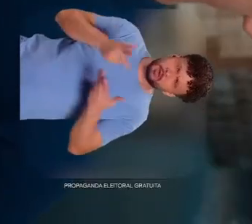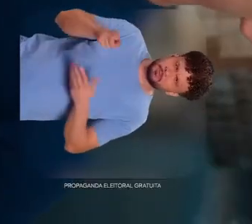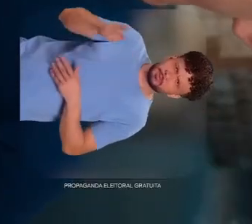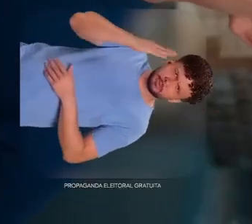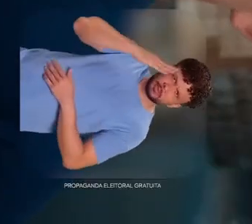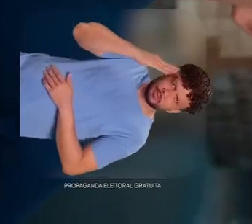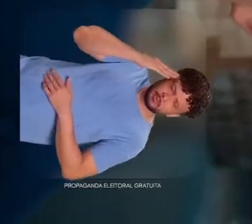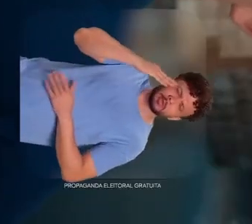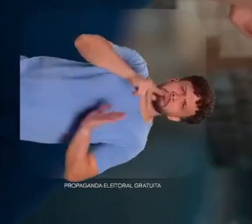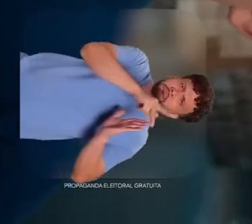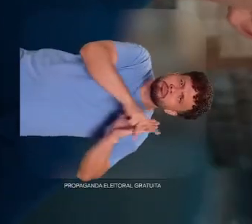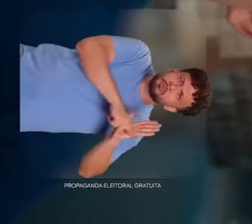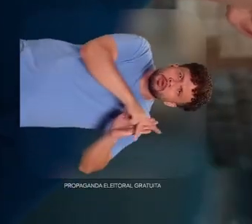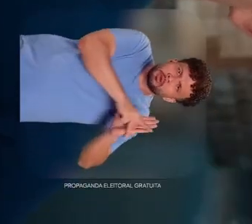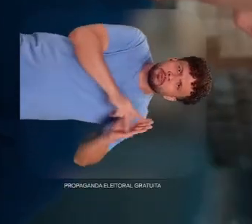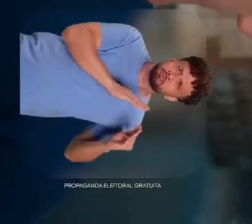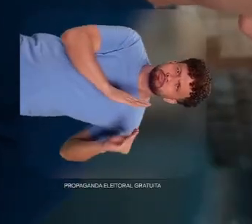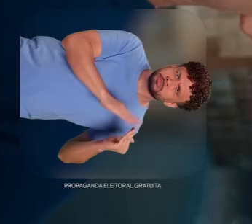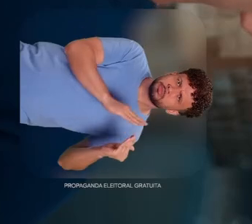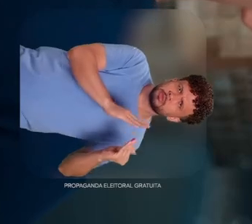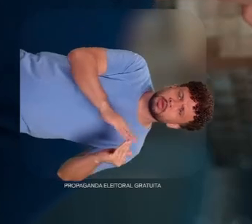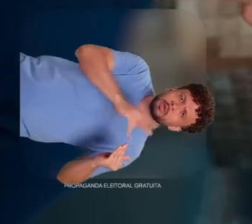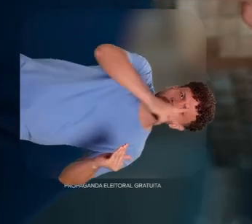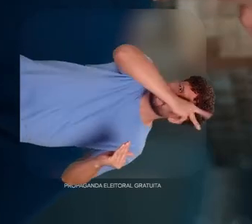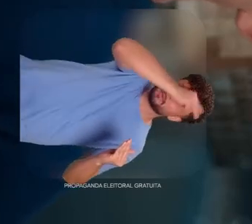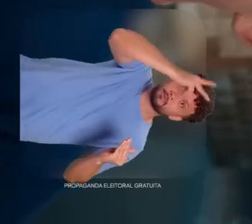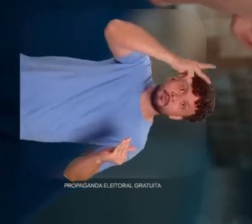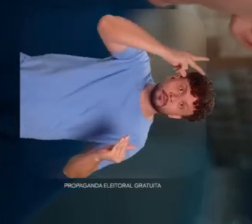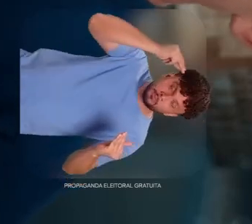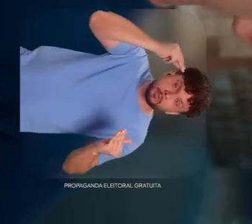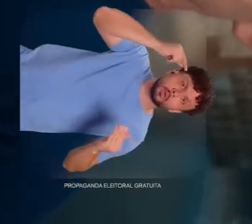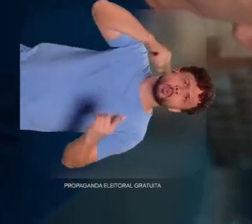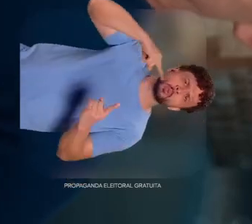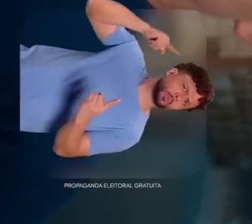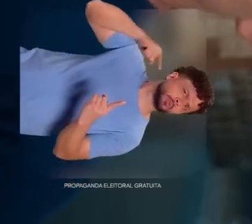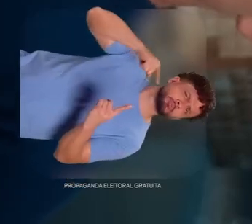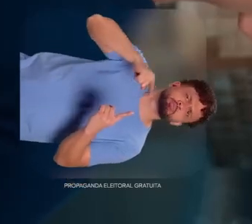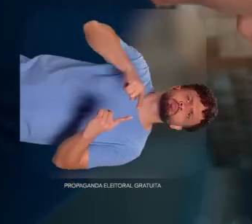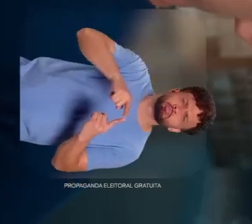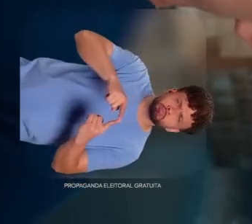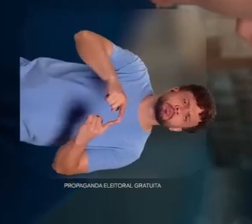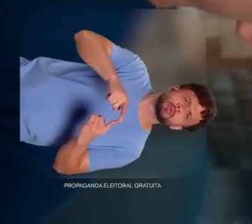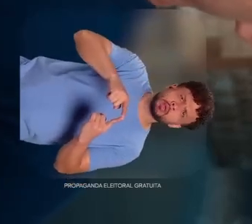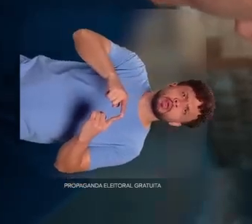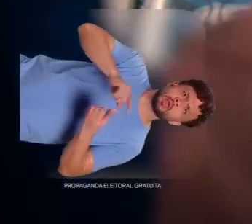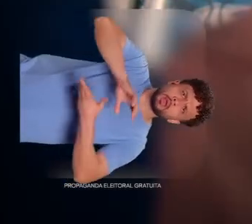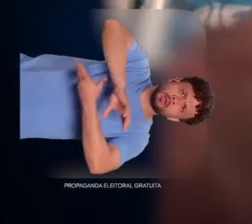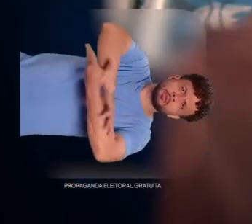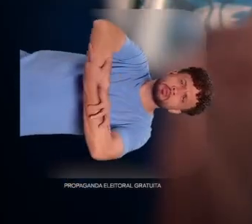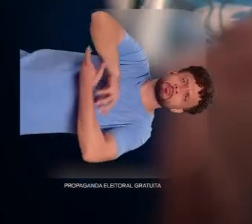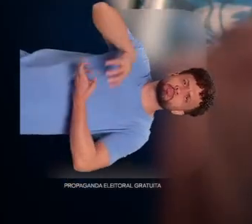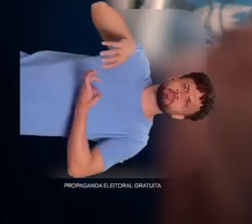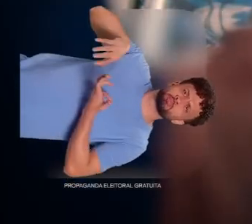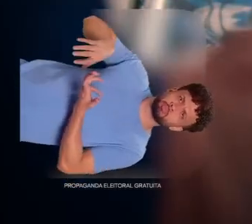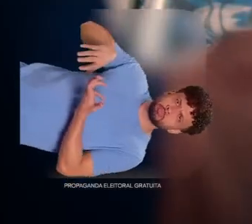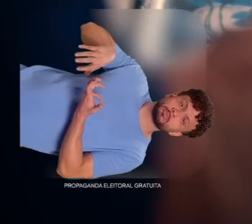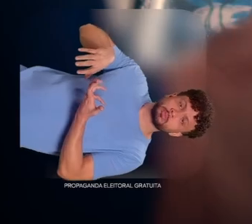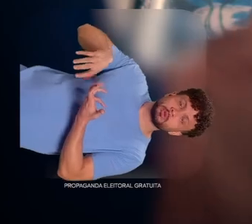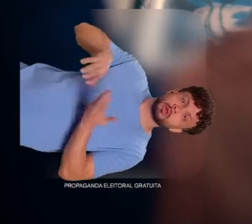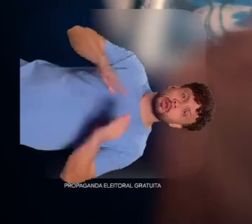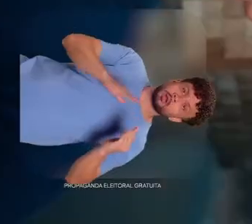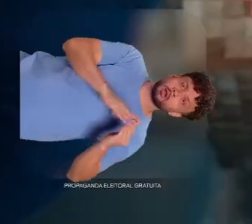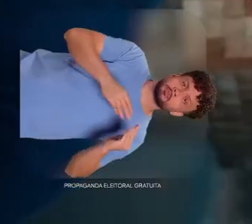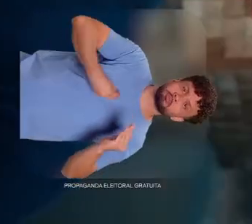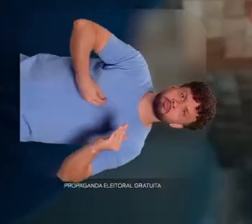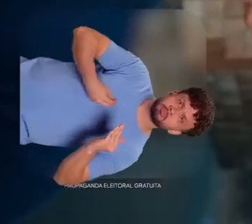com programas habitacionais da prefeitura? Que a nossa meta é, em parceria com o governo federal, o programa Minha Casa Minha